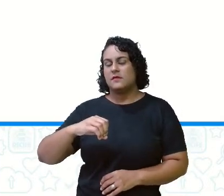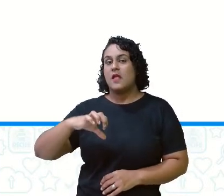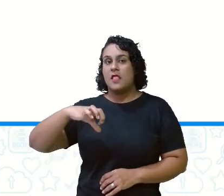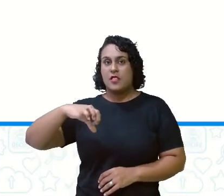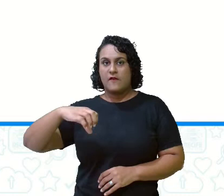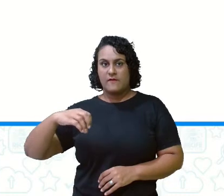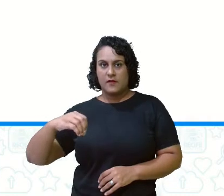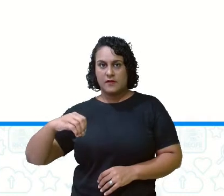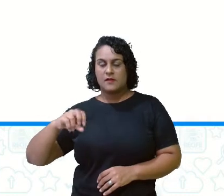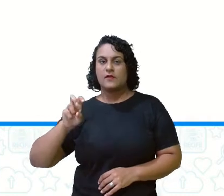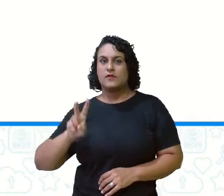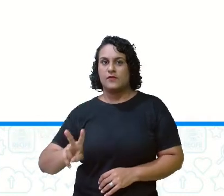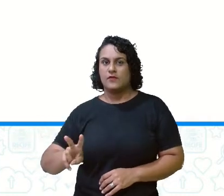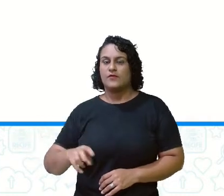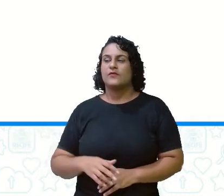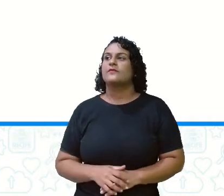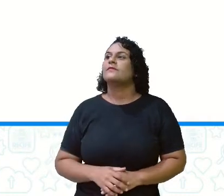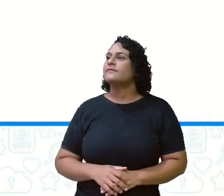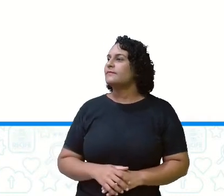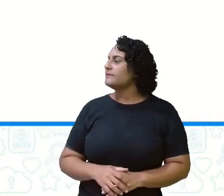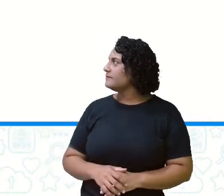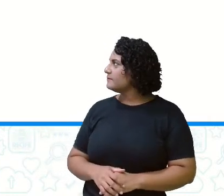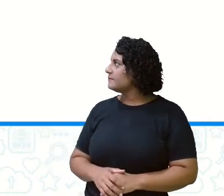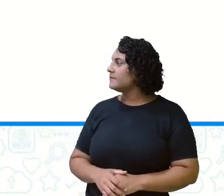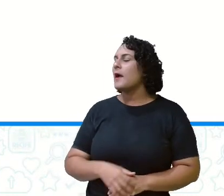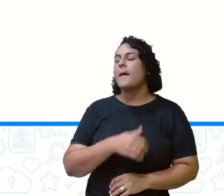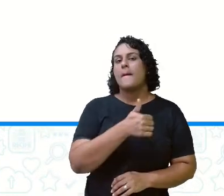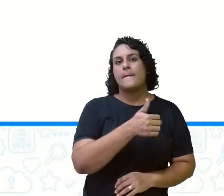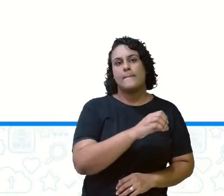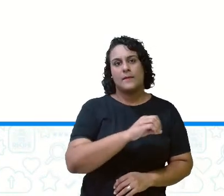1992. Lê aí em casa.